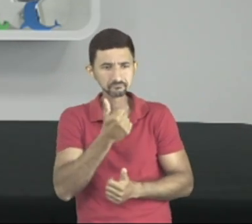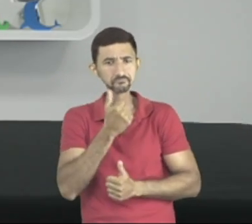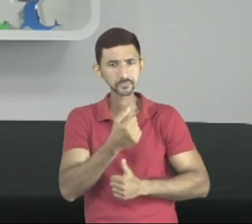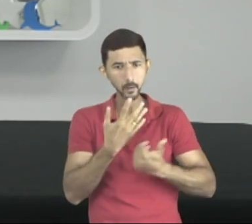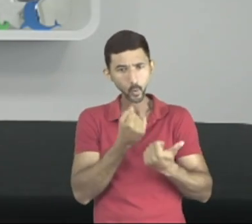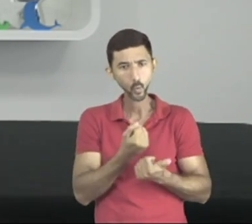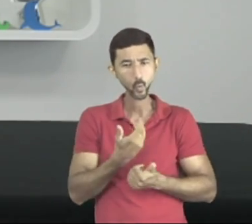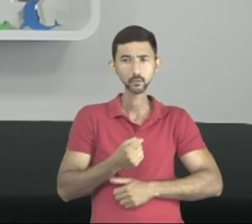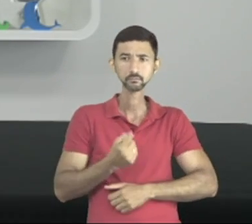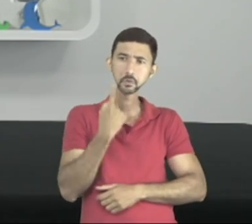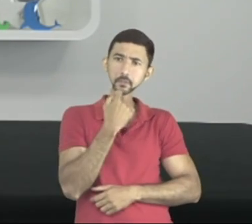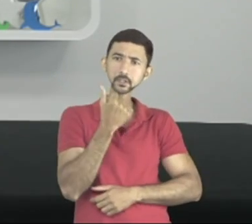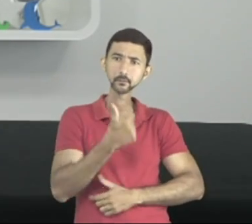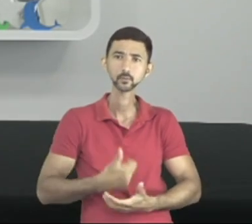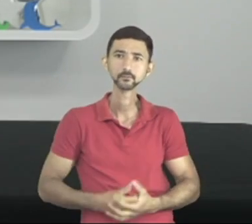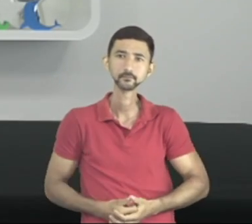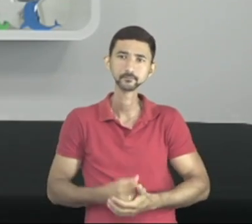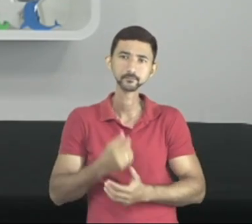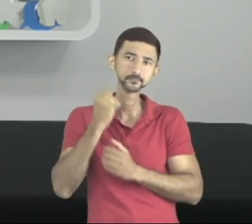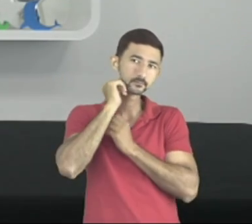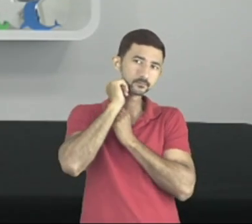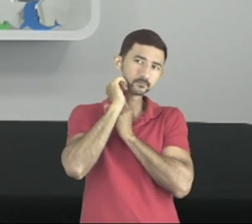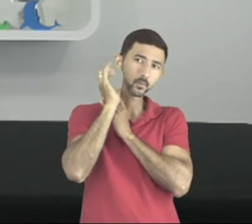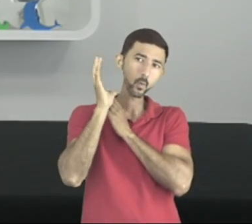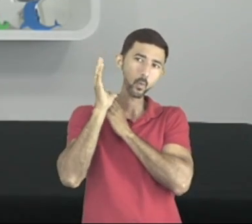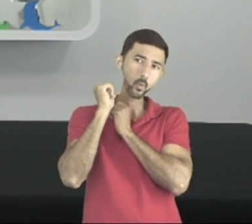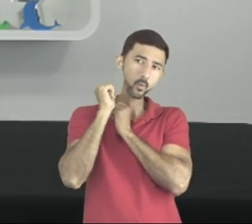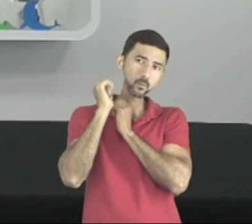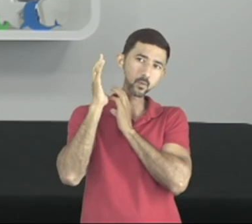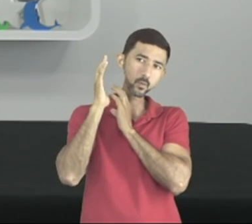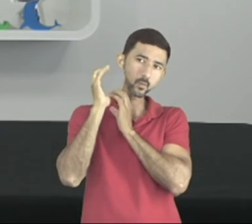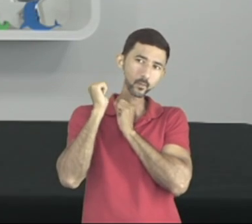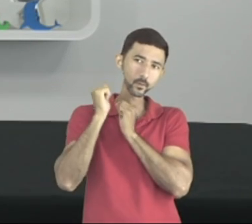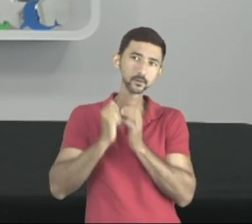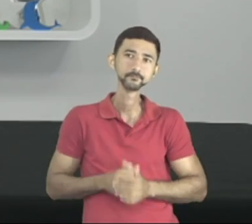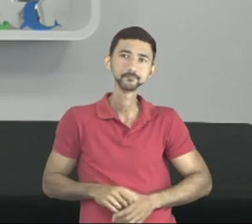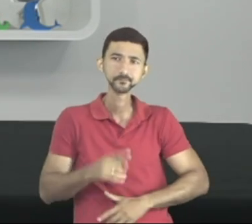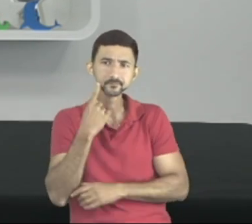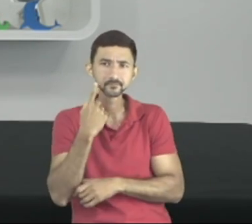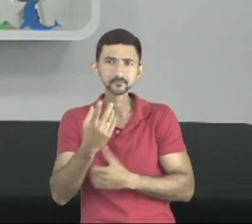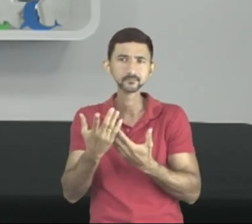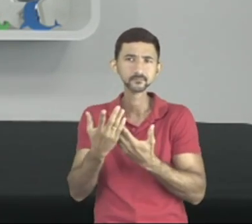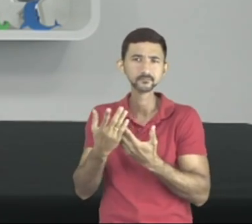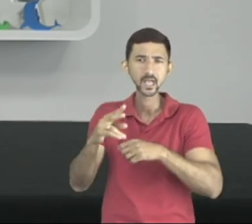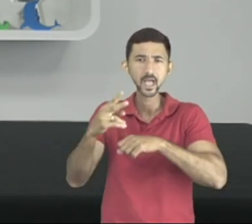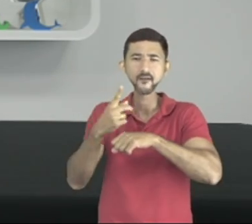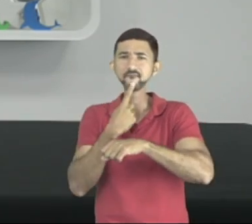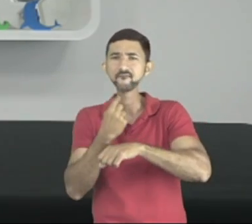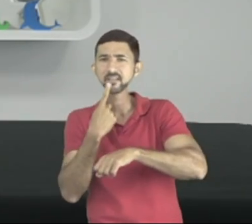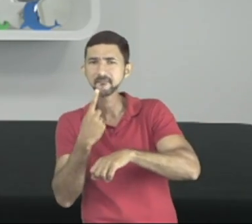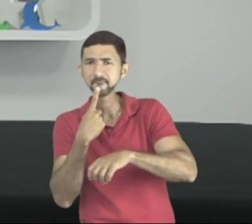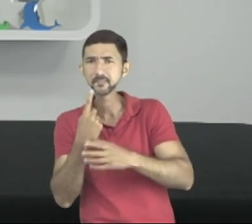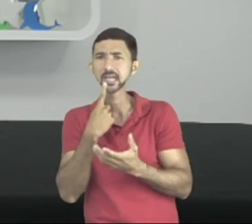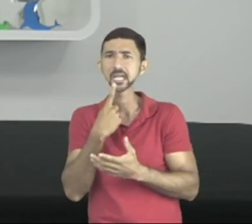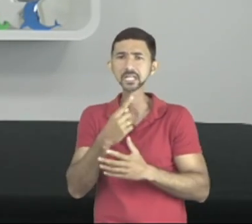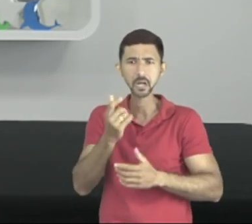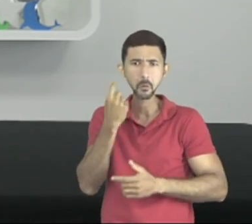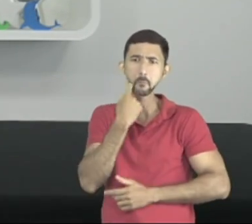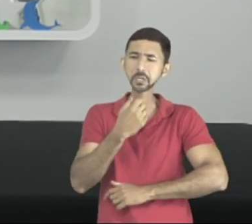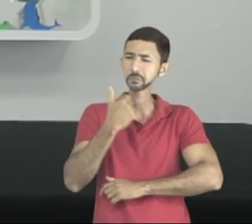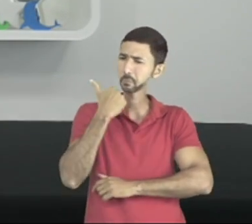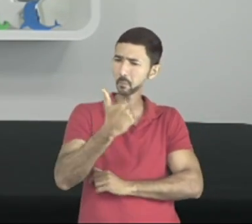tá fresquinho. Olha as guelras do peixe. Se tiver bem vermelha, bem corada, o peixe tá